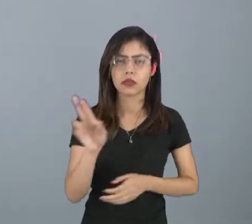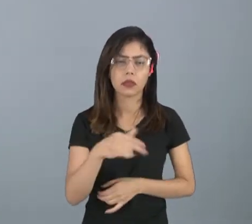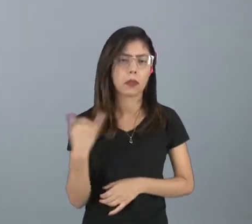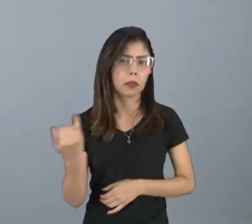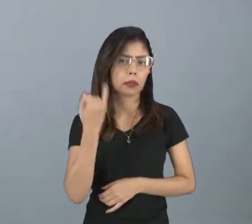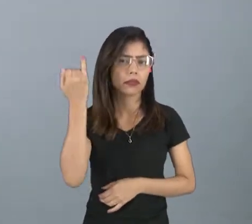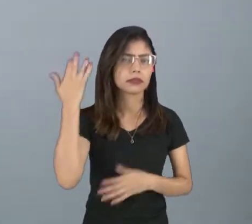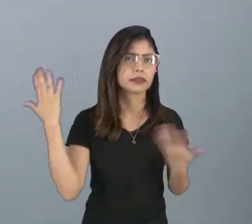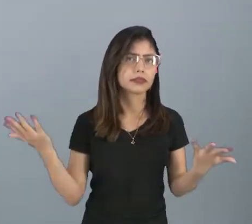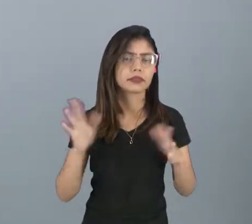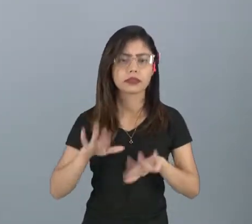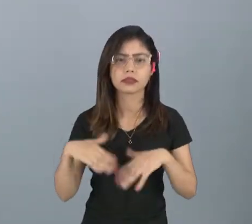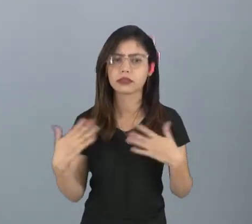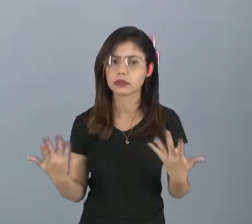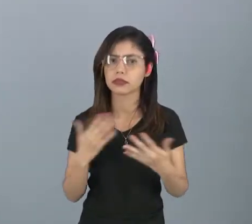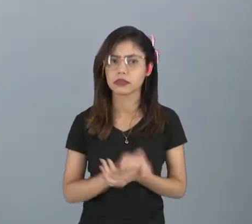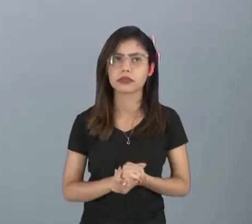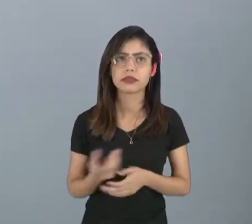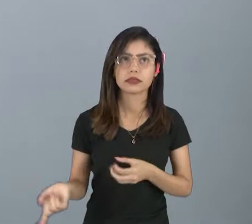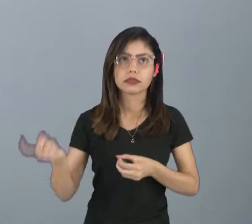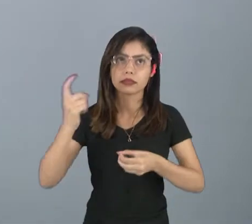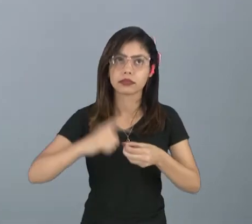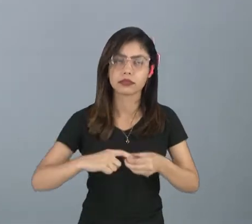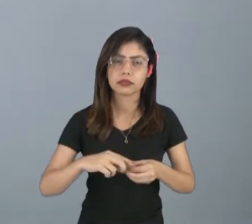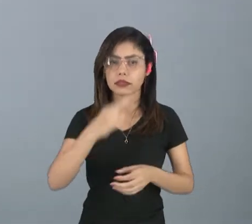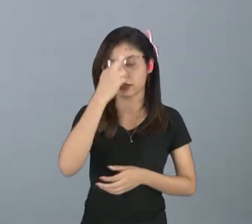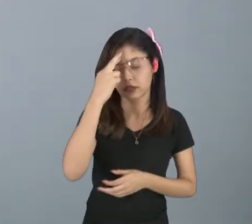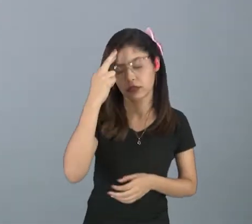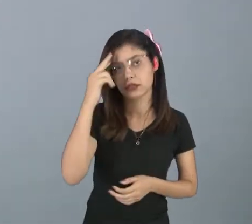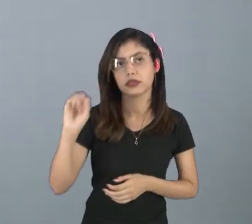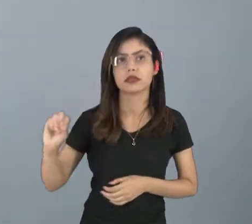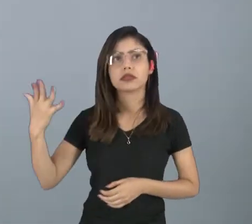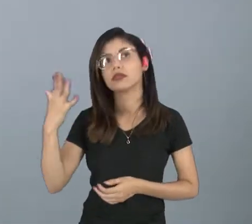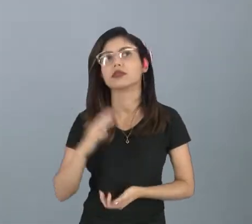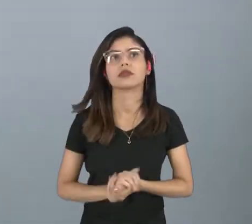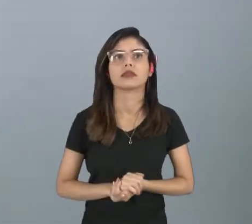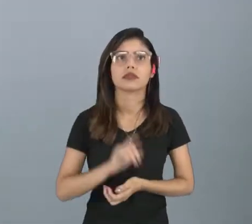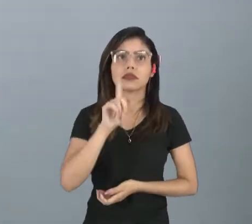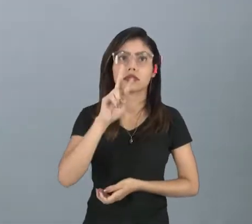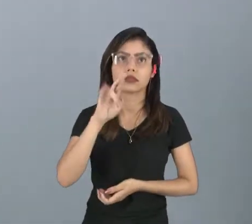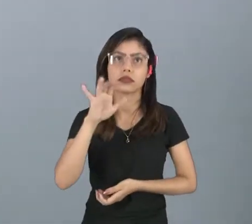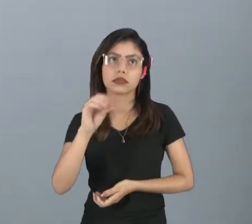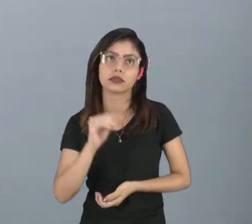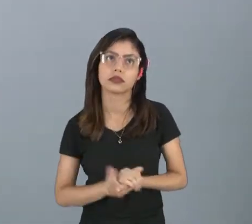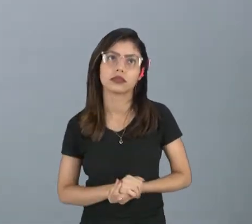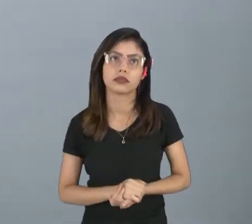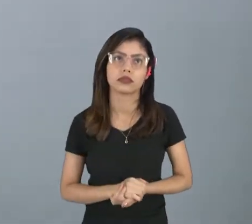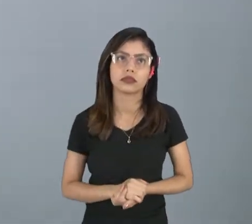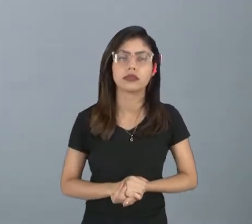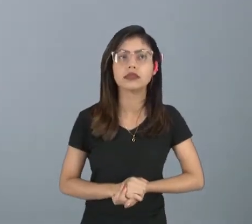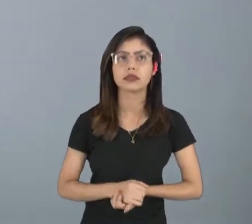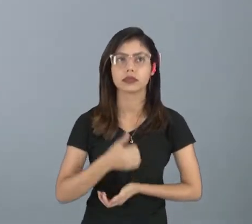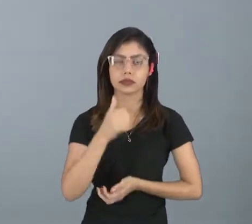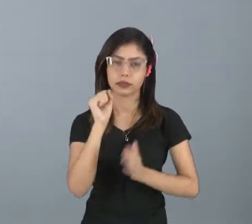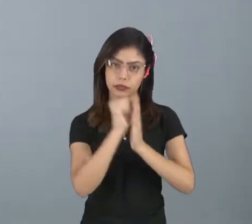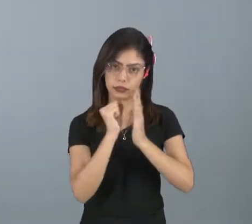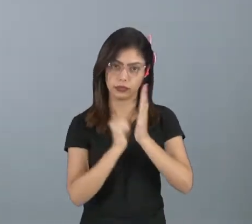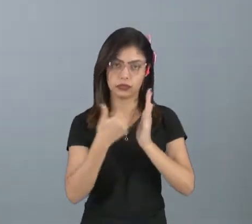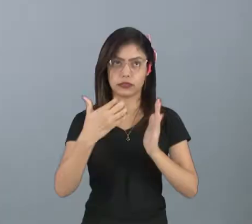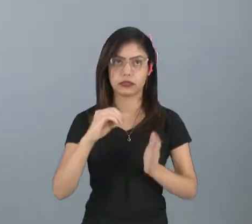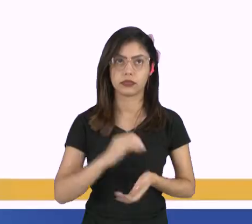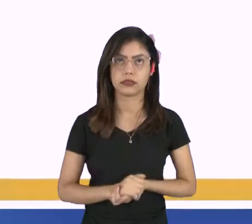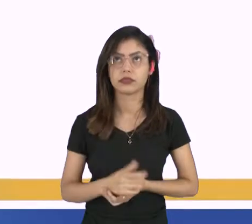importância, a gente vai fazer um resgate histórico de algo que aconteceu lá em Londres há muito tempo atrás, no século XIX. O que